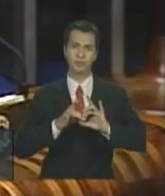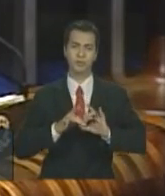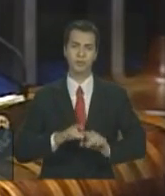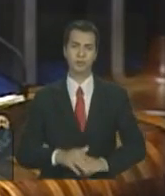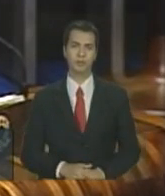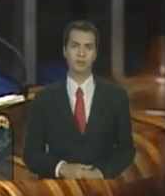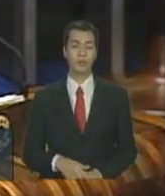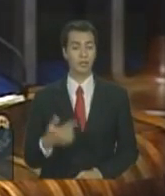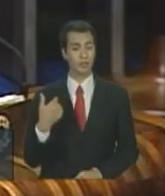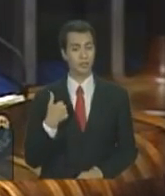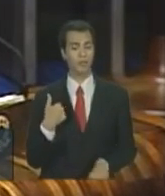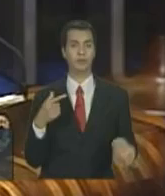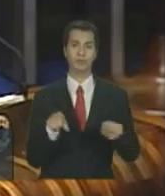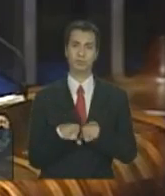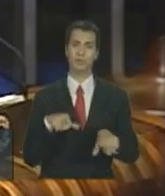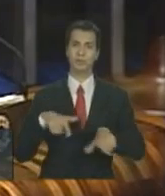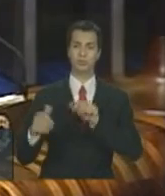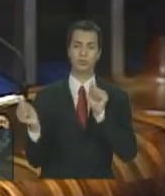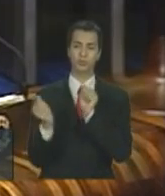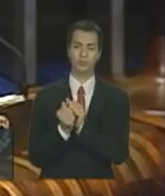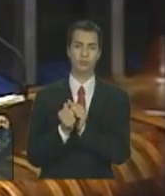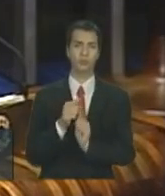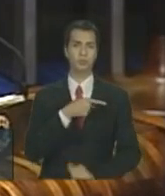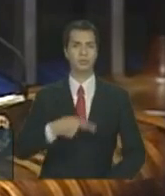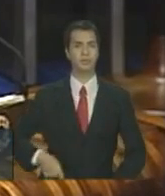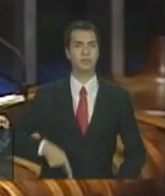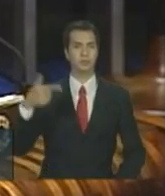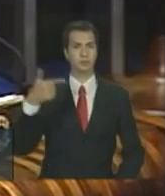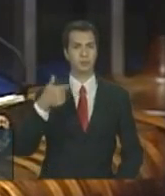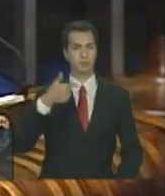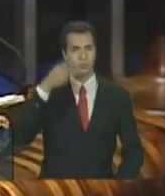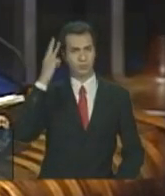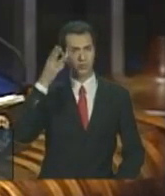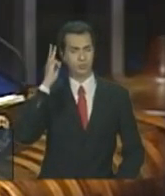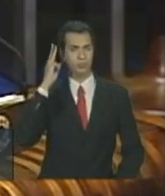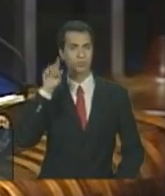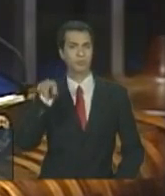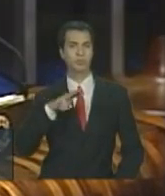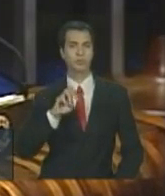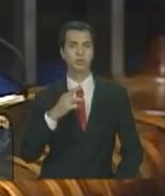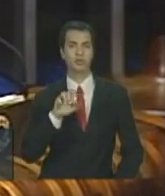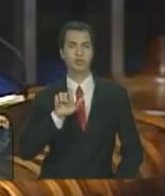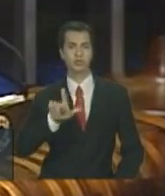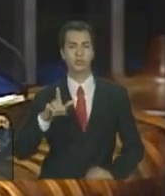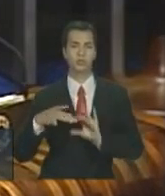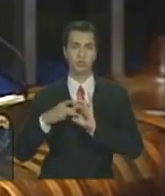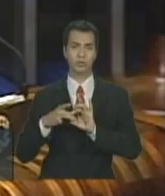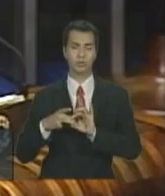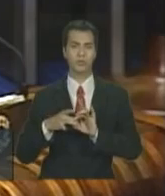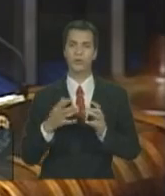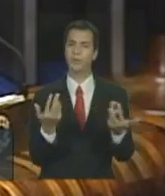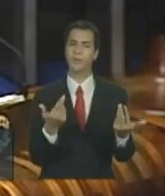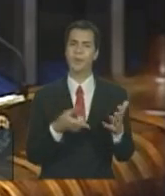como eu e o vice-presidente Michel Temer, que a Benedita disse que deve cuidar de